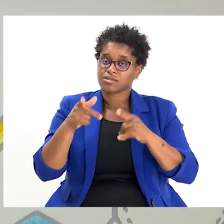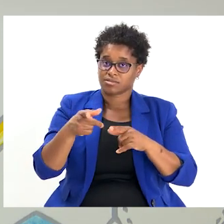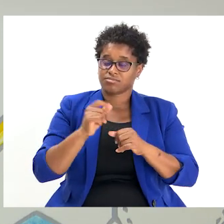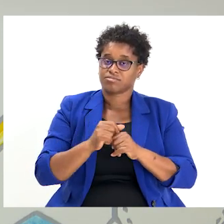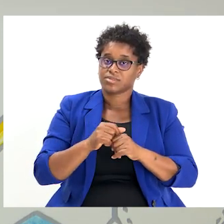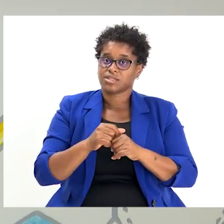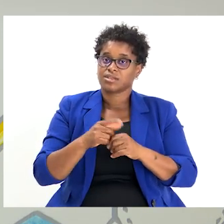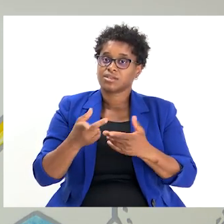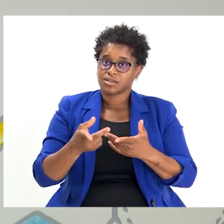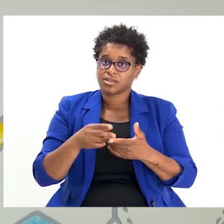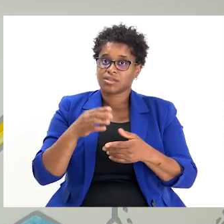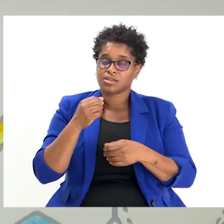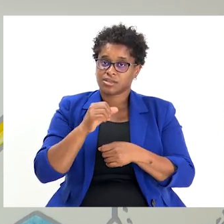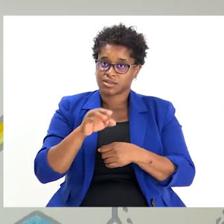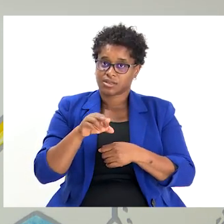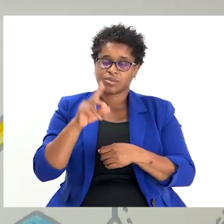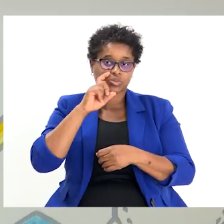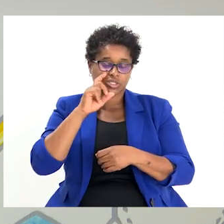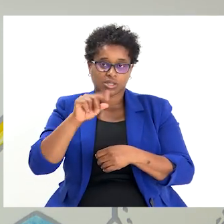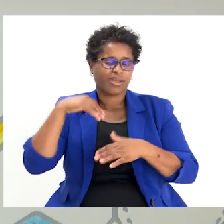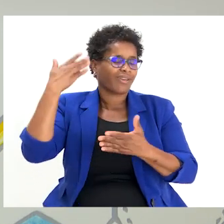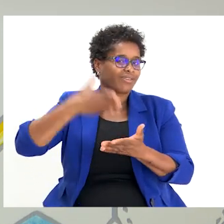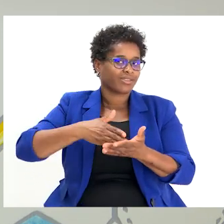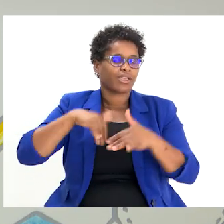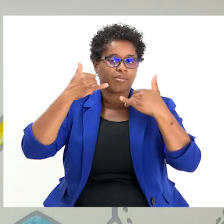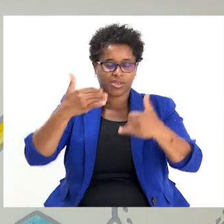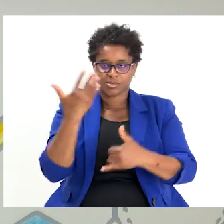e de se protegerem. Até